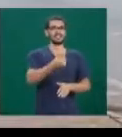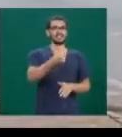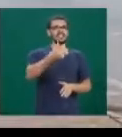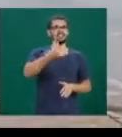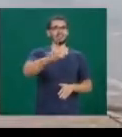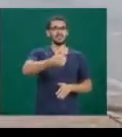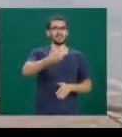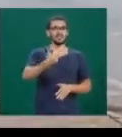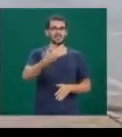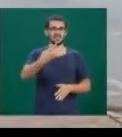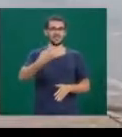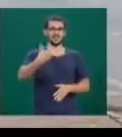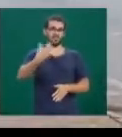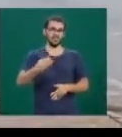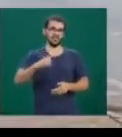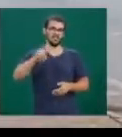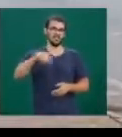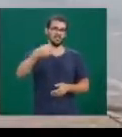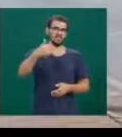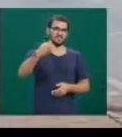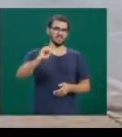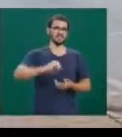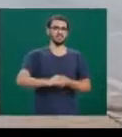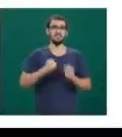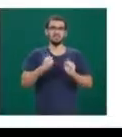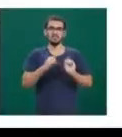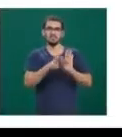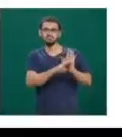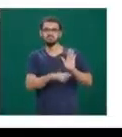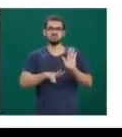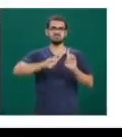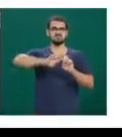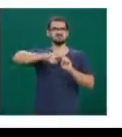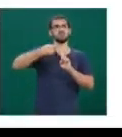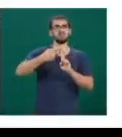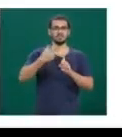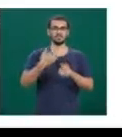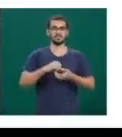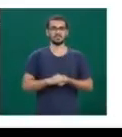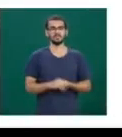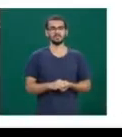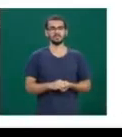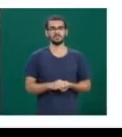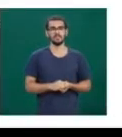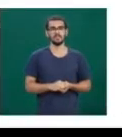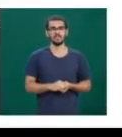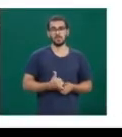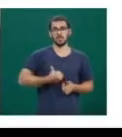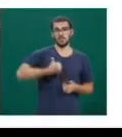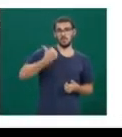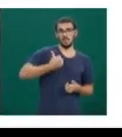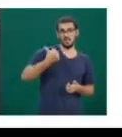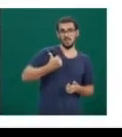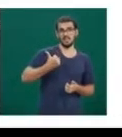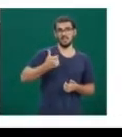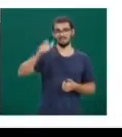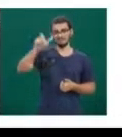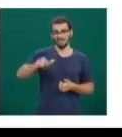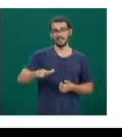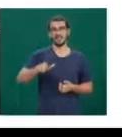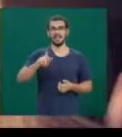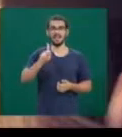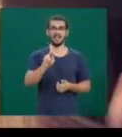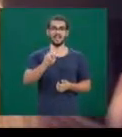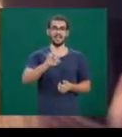1.625,70, podendo dobrar no caso de reincidência. Foi numa carona compartilhada pelo WhatsApp que Kelly